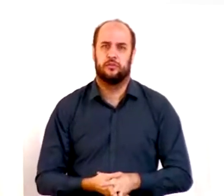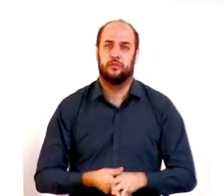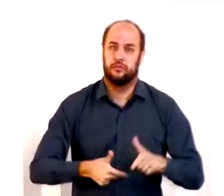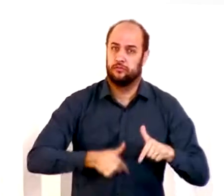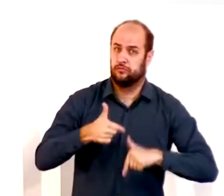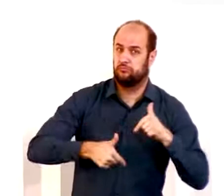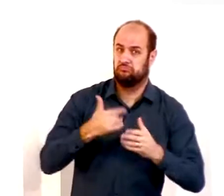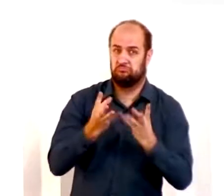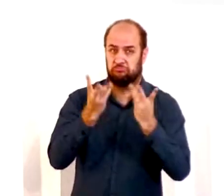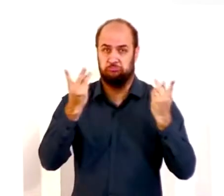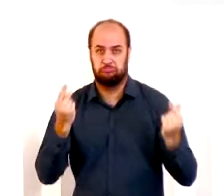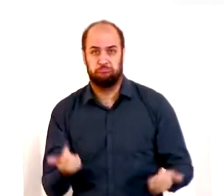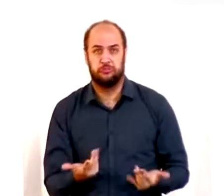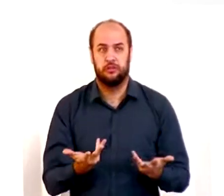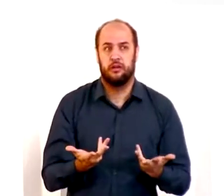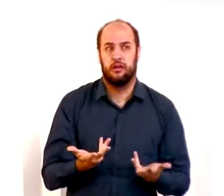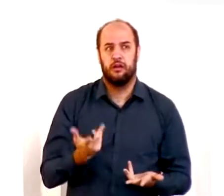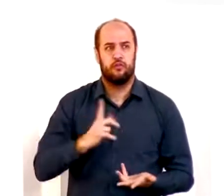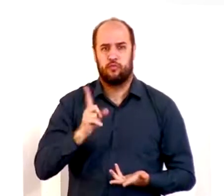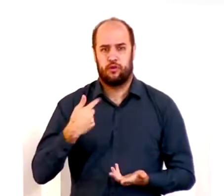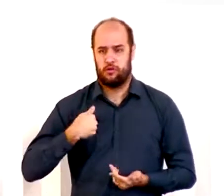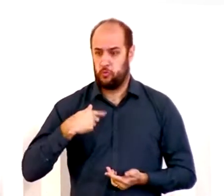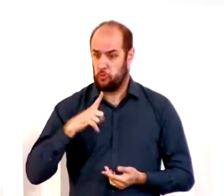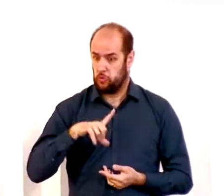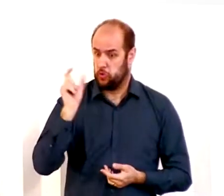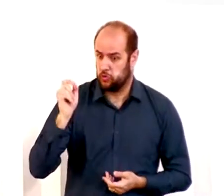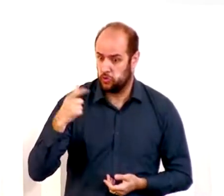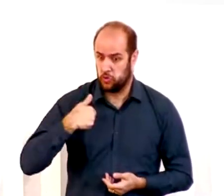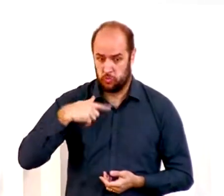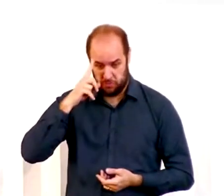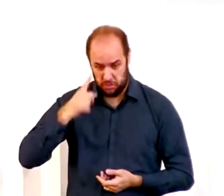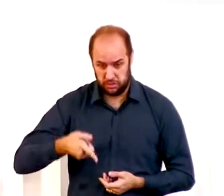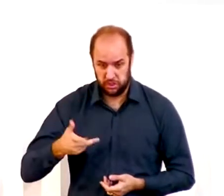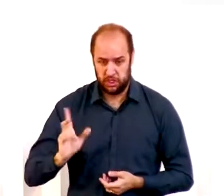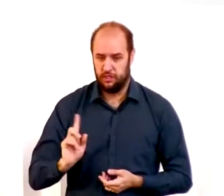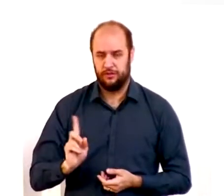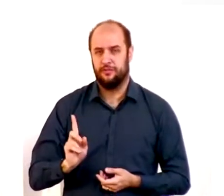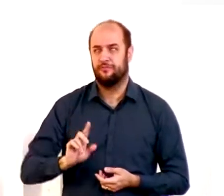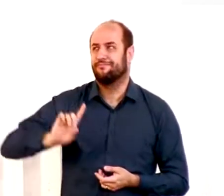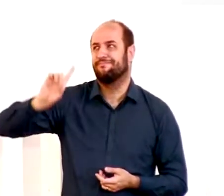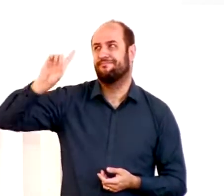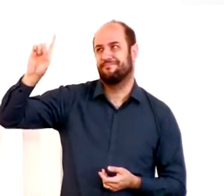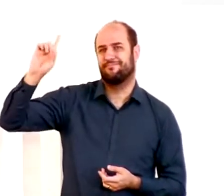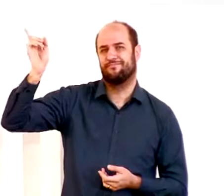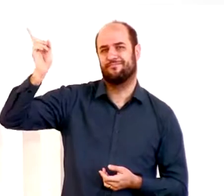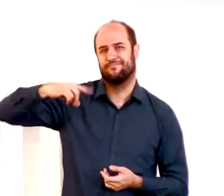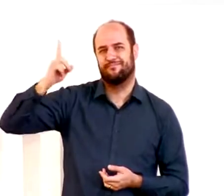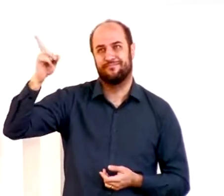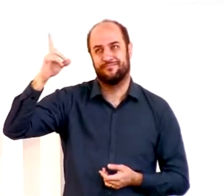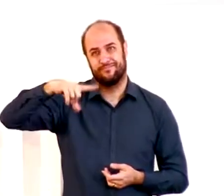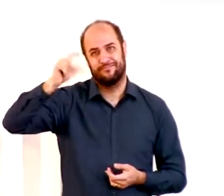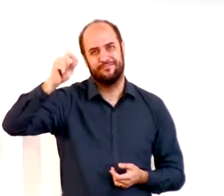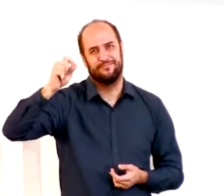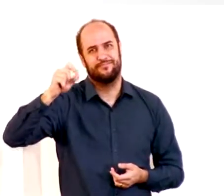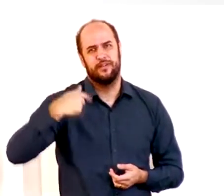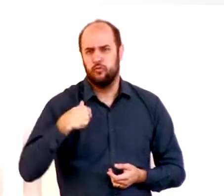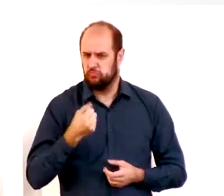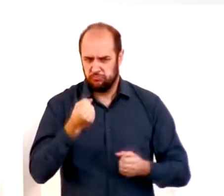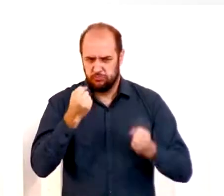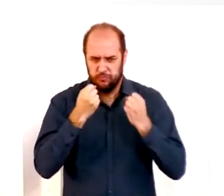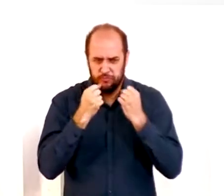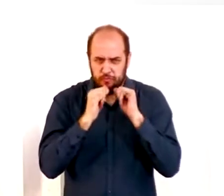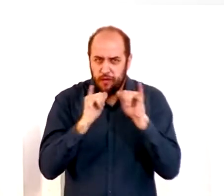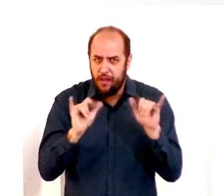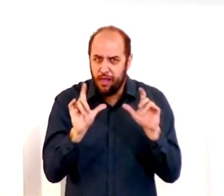cristã, ela não é determinada por nós, nem pelos líderes, ela é determinada por Deus. Só nesse breve relato que eu fiz, você